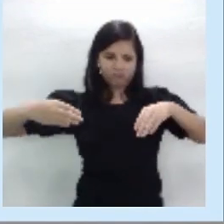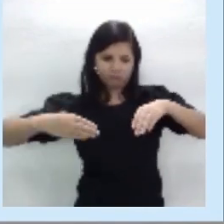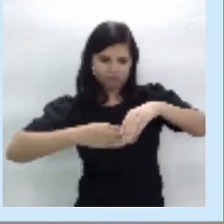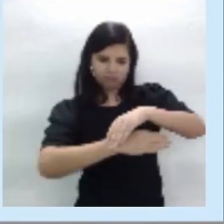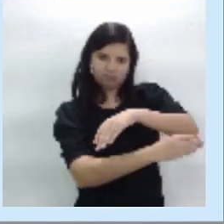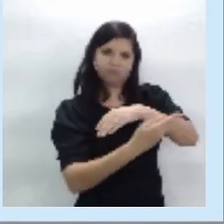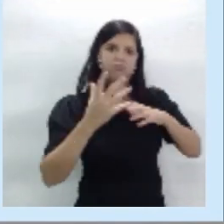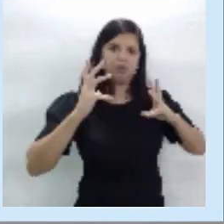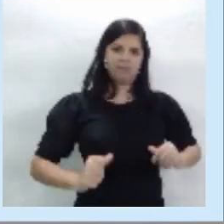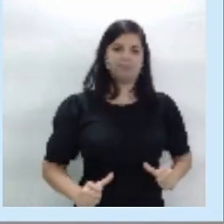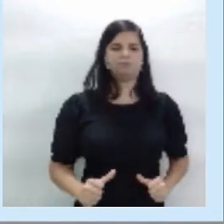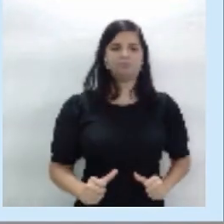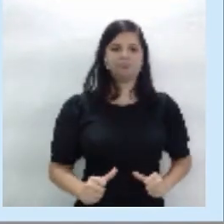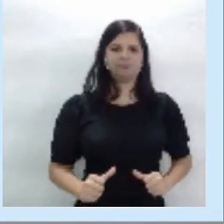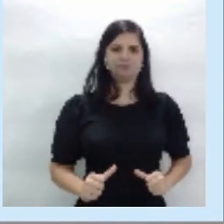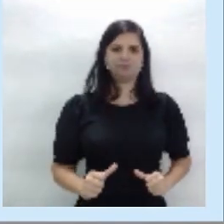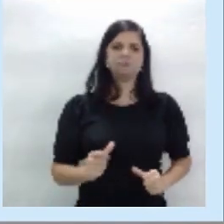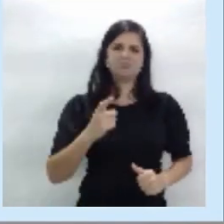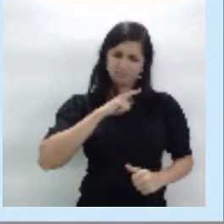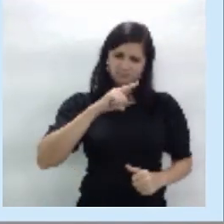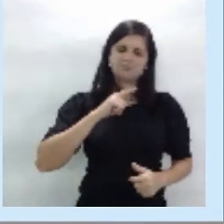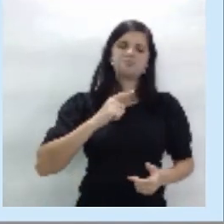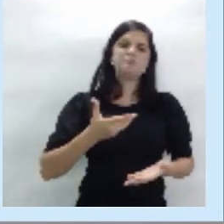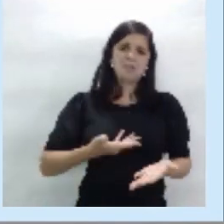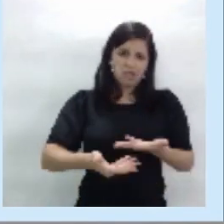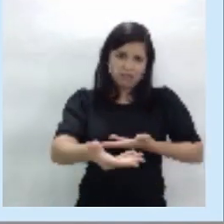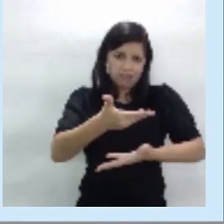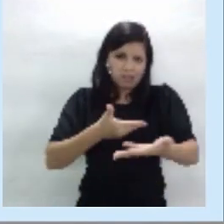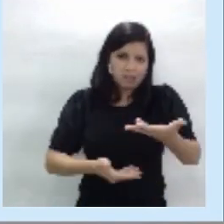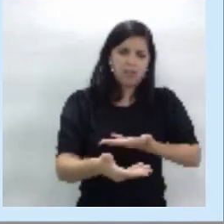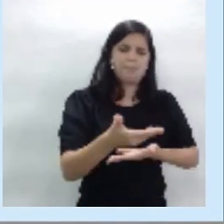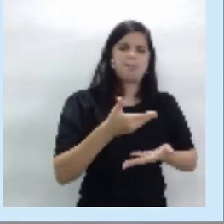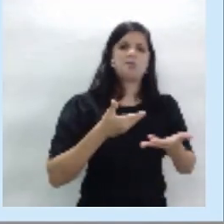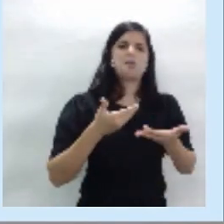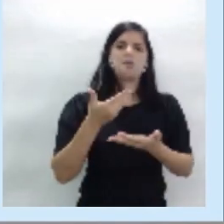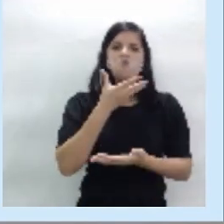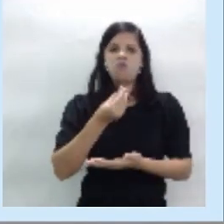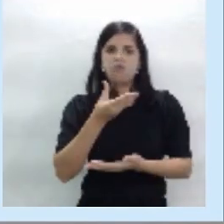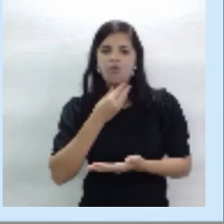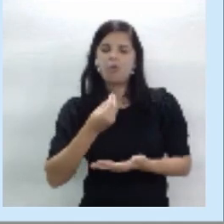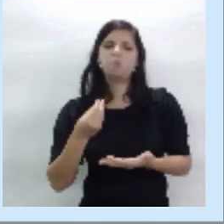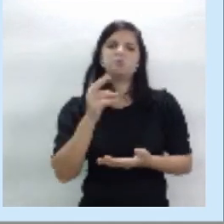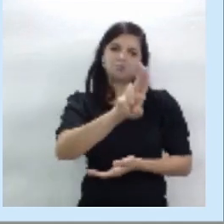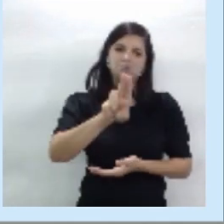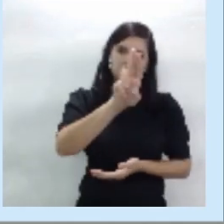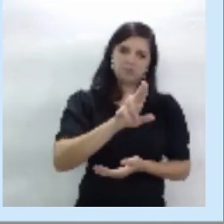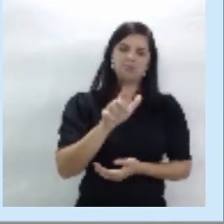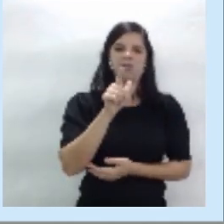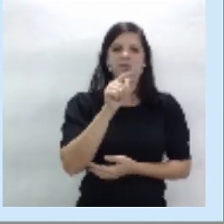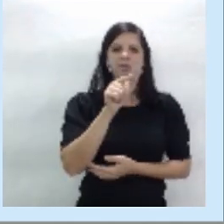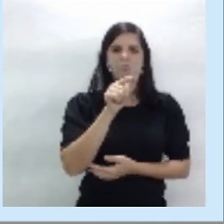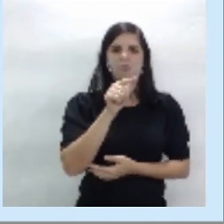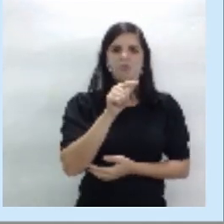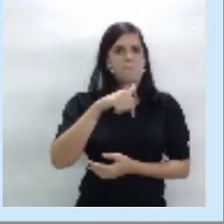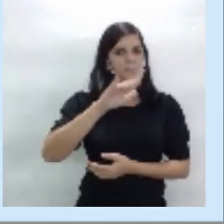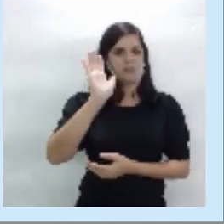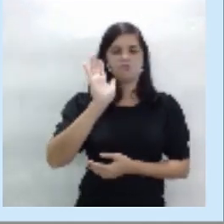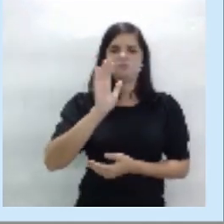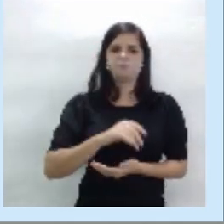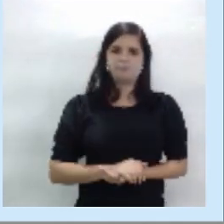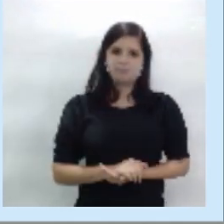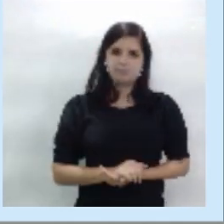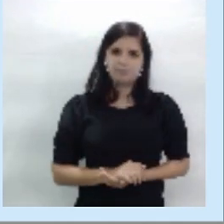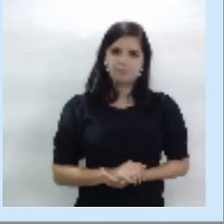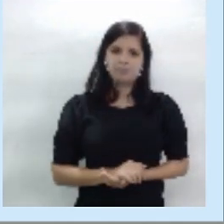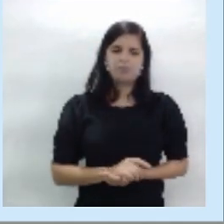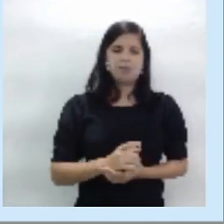estão conseguindo observar que há uma dinâmica muito grande, né, do homem consumindo a água. Vamos ver